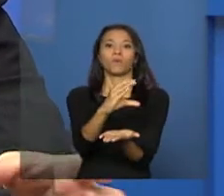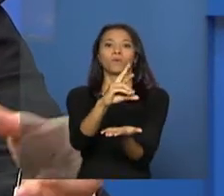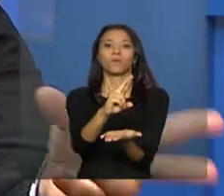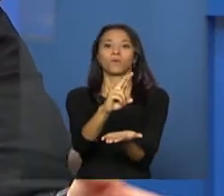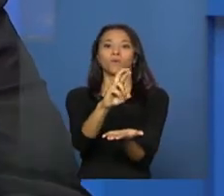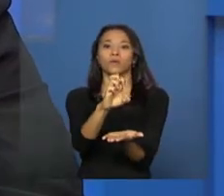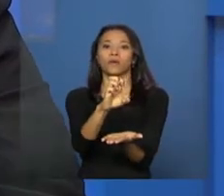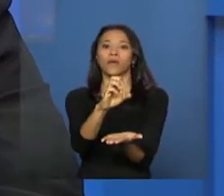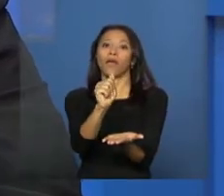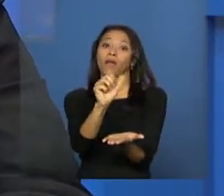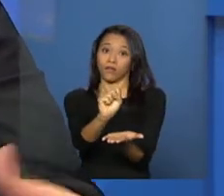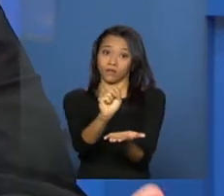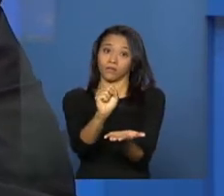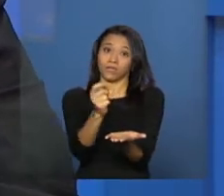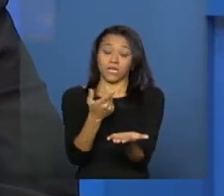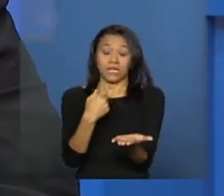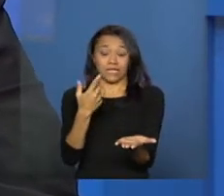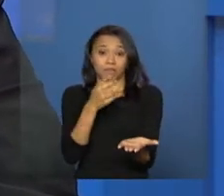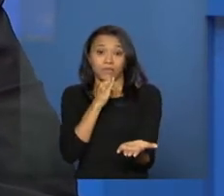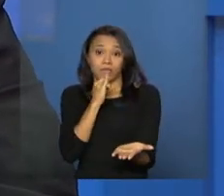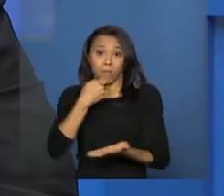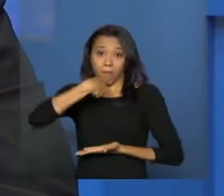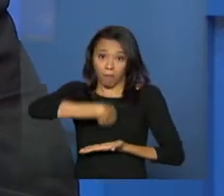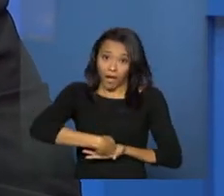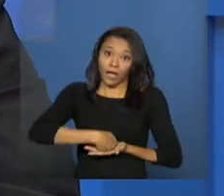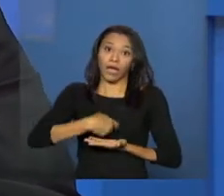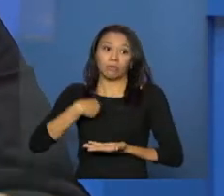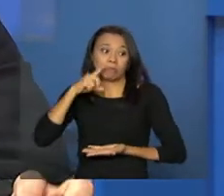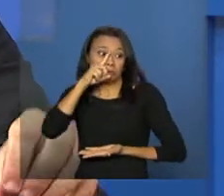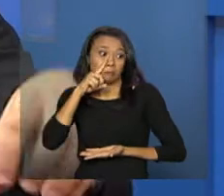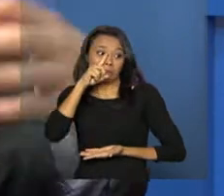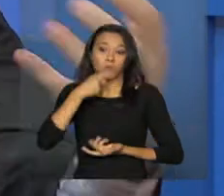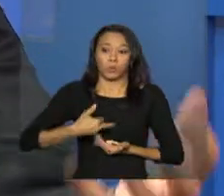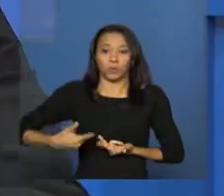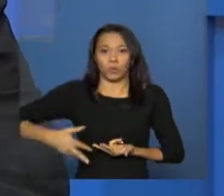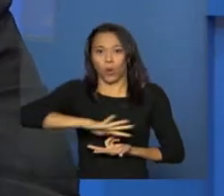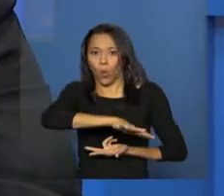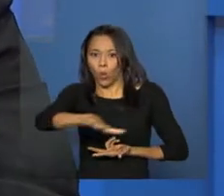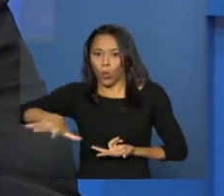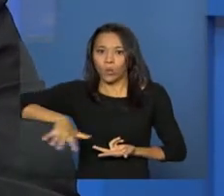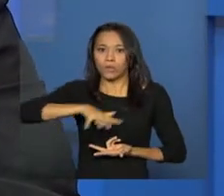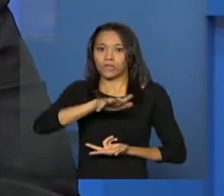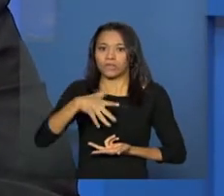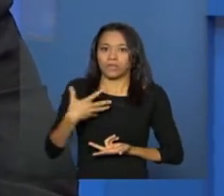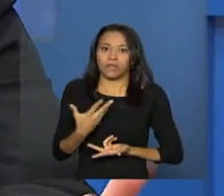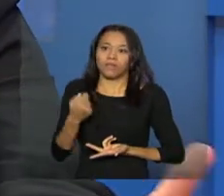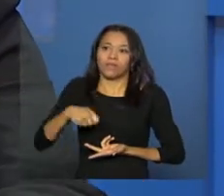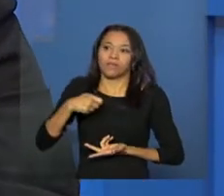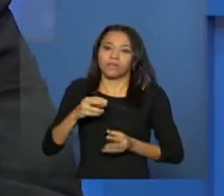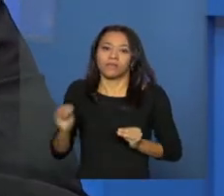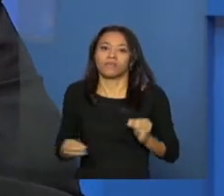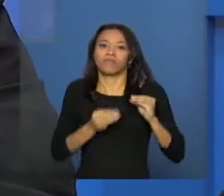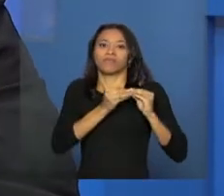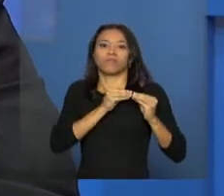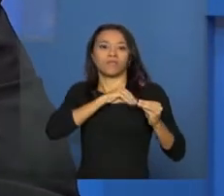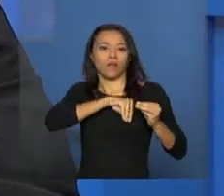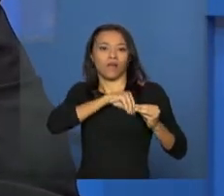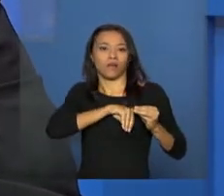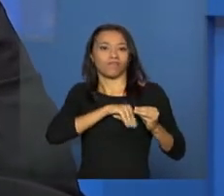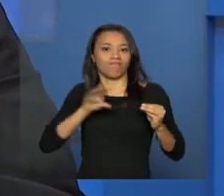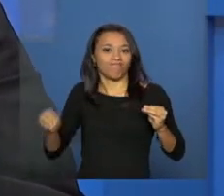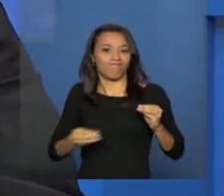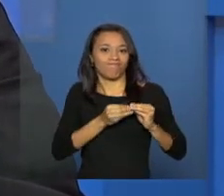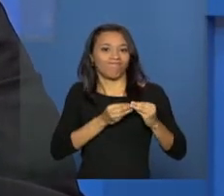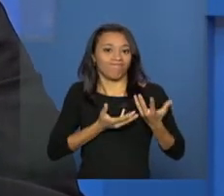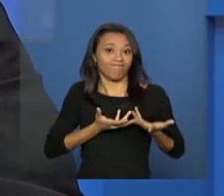esse adicional de salubridade, ele pode ser custeado com o recurso da União, porque tudo que compõe o custo do trabalhador, certo,